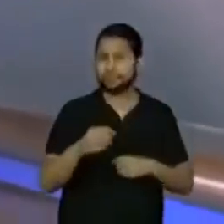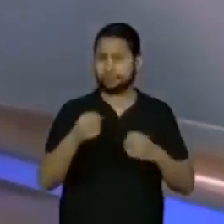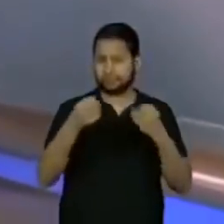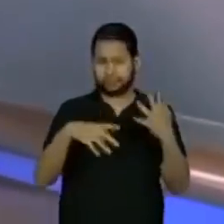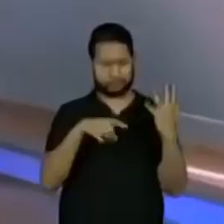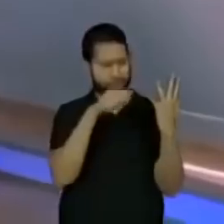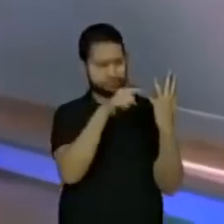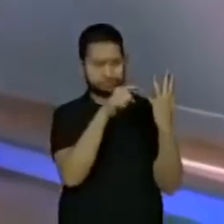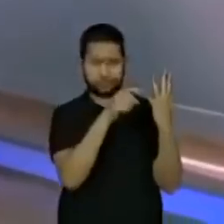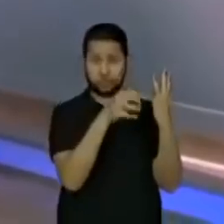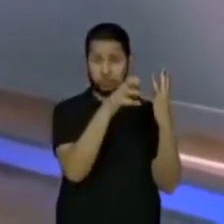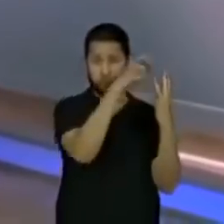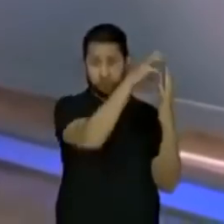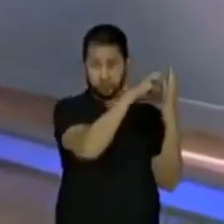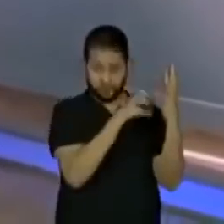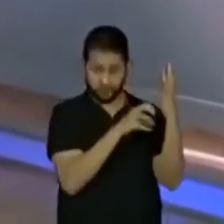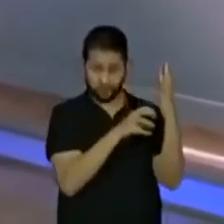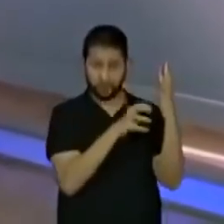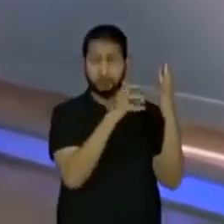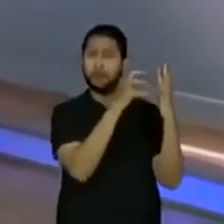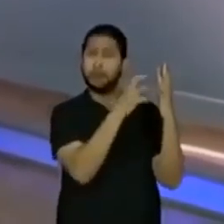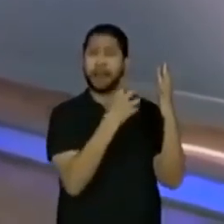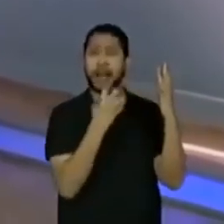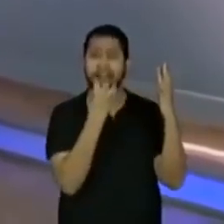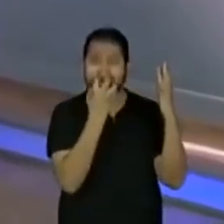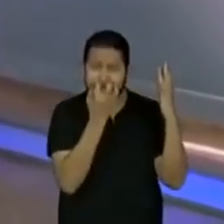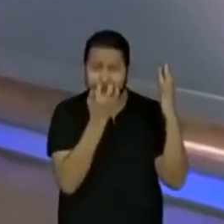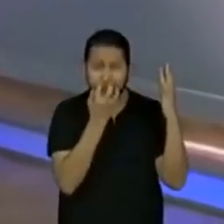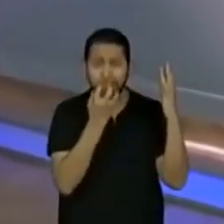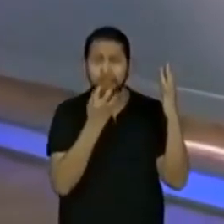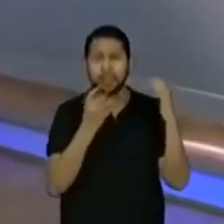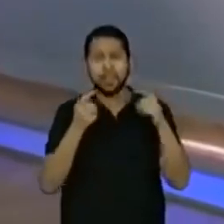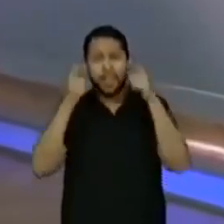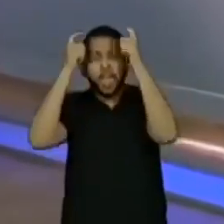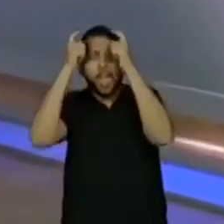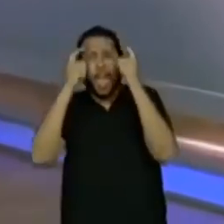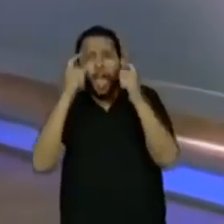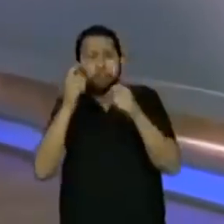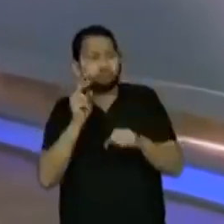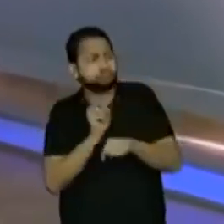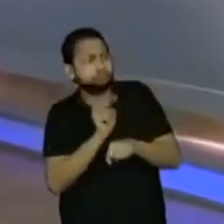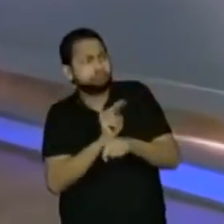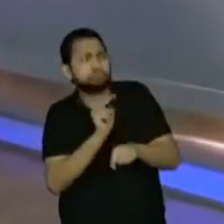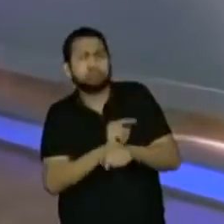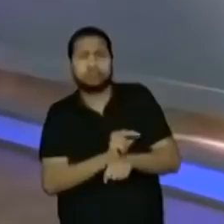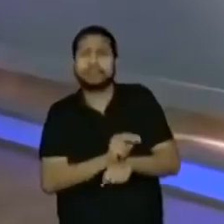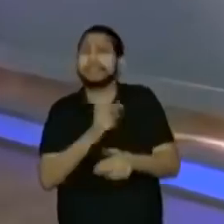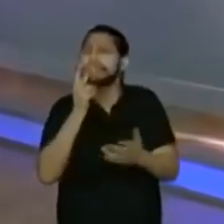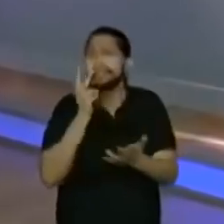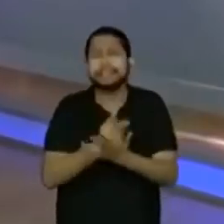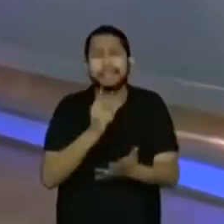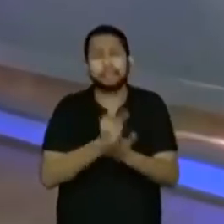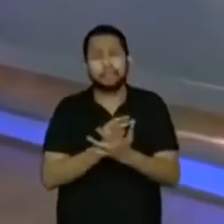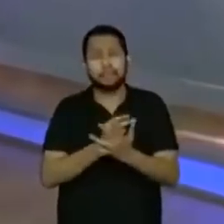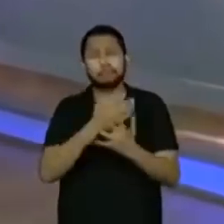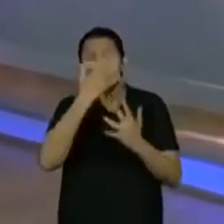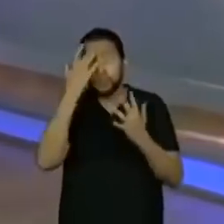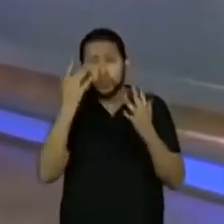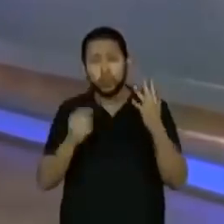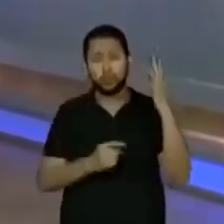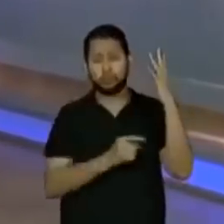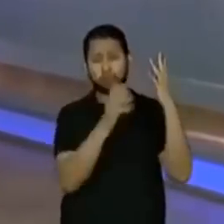essa macieira era o xodó do rei. E ele todos os dias mandava alguém contar as